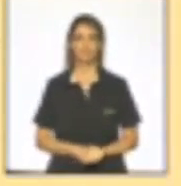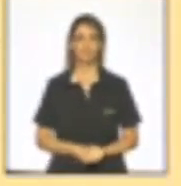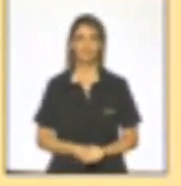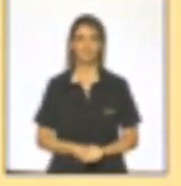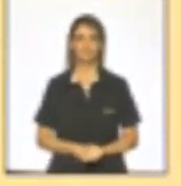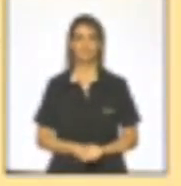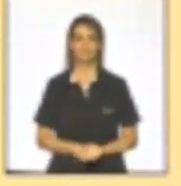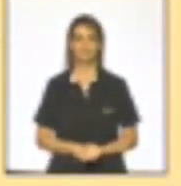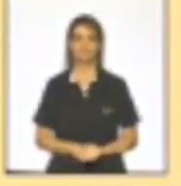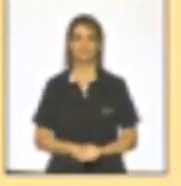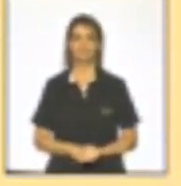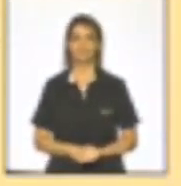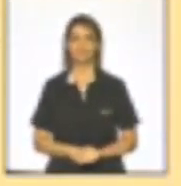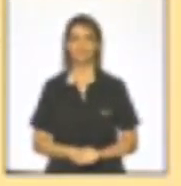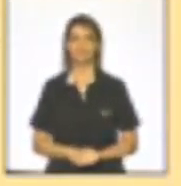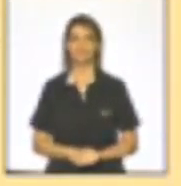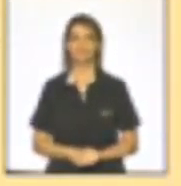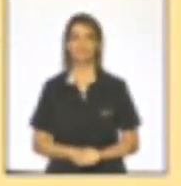Vermelho.